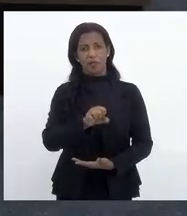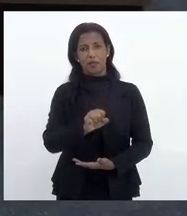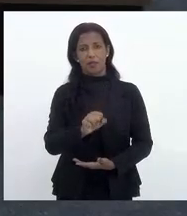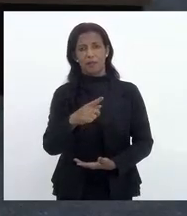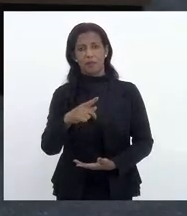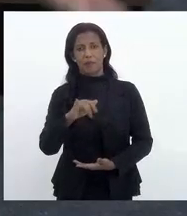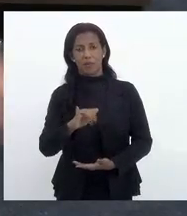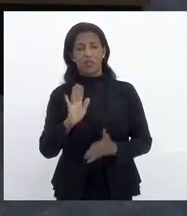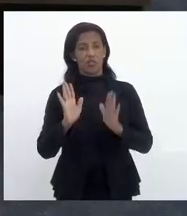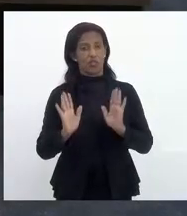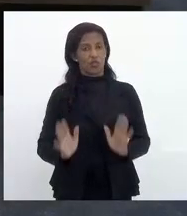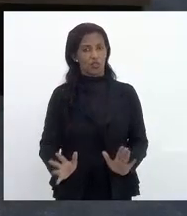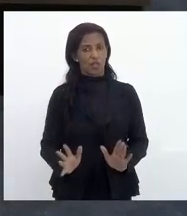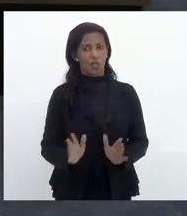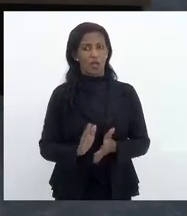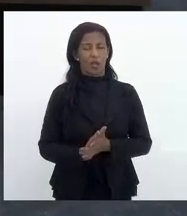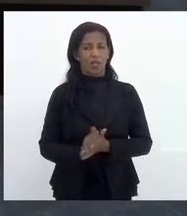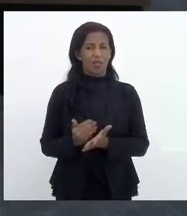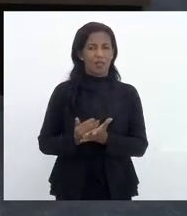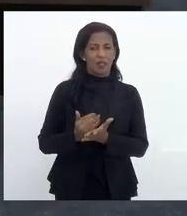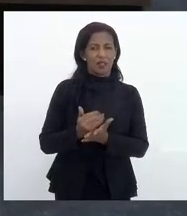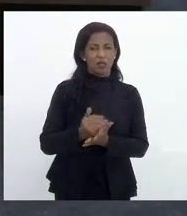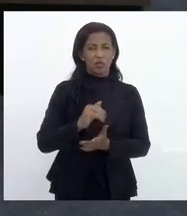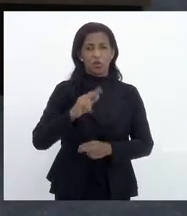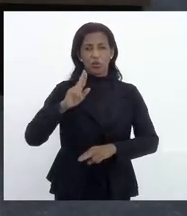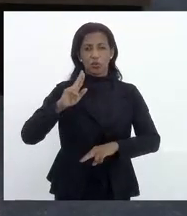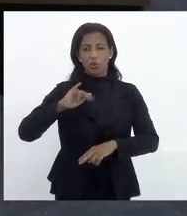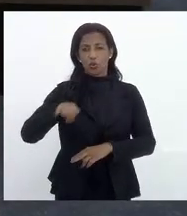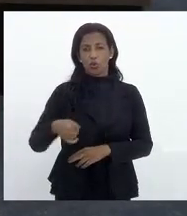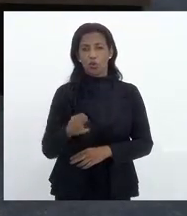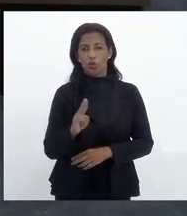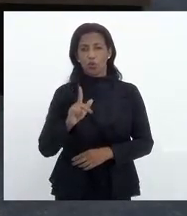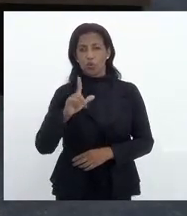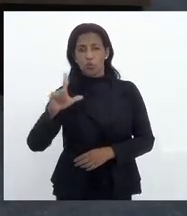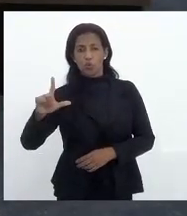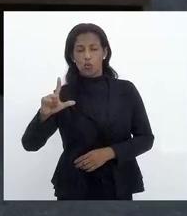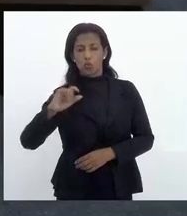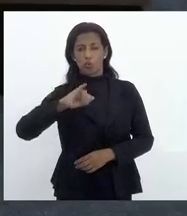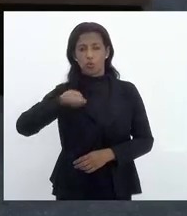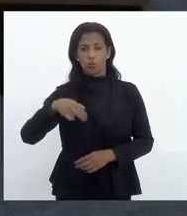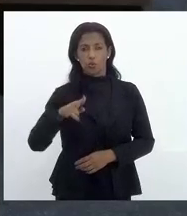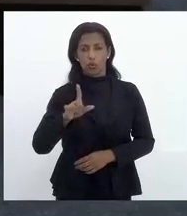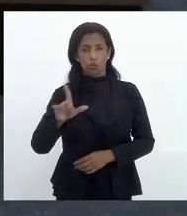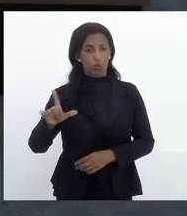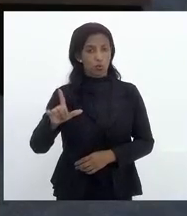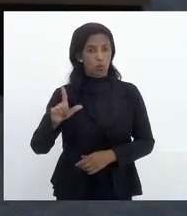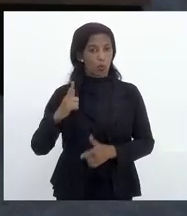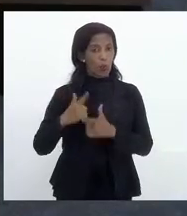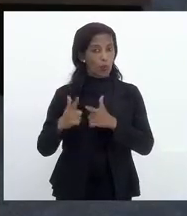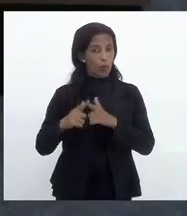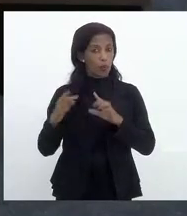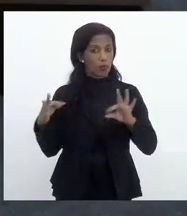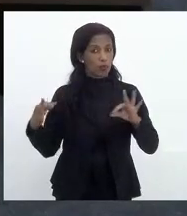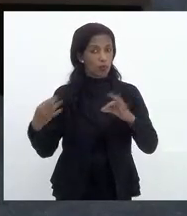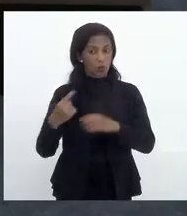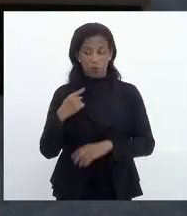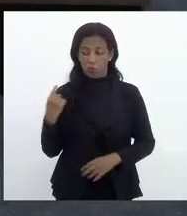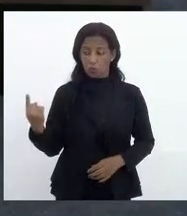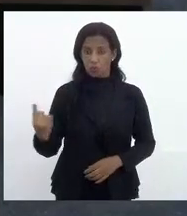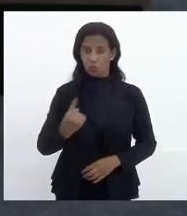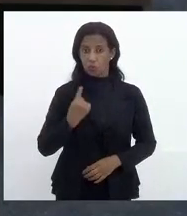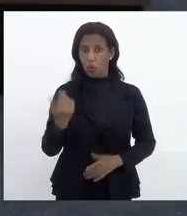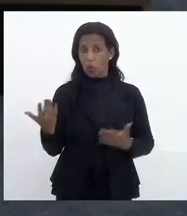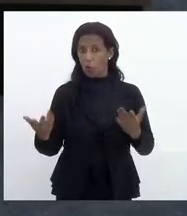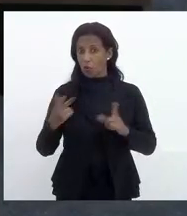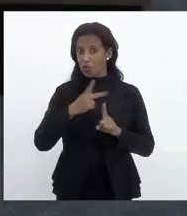previdência já foi dado que desde Júnior E desde julho para o programa de todos nós nós